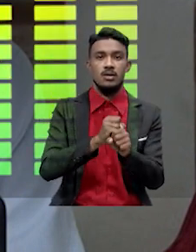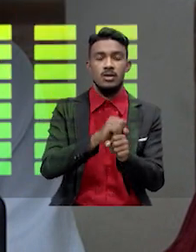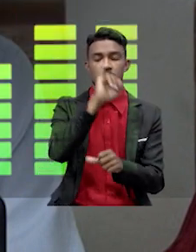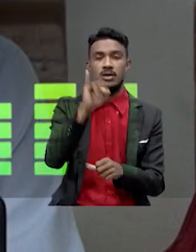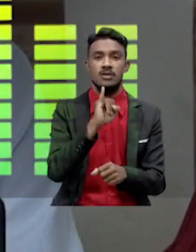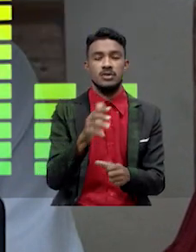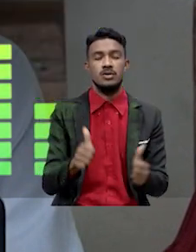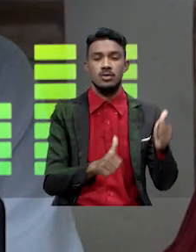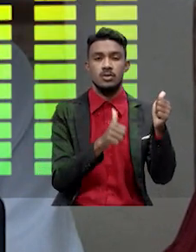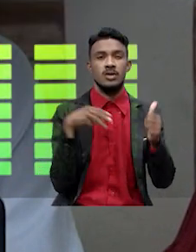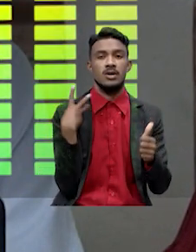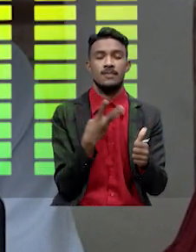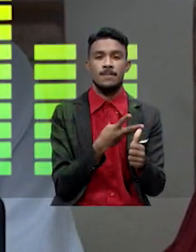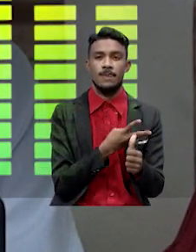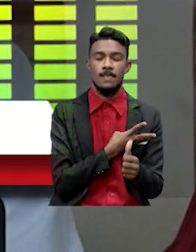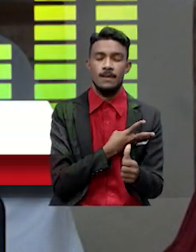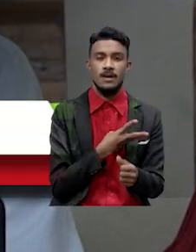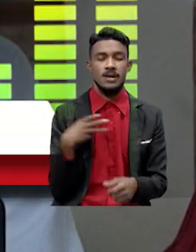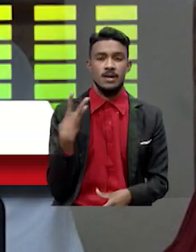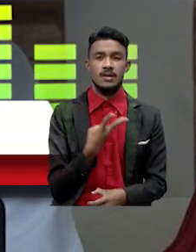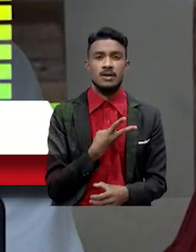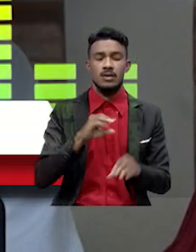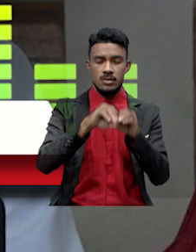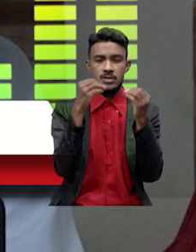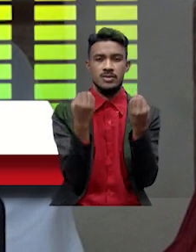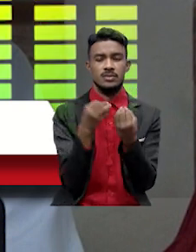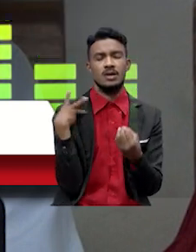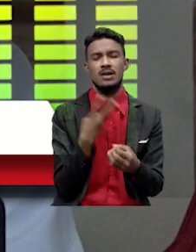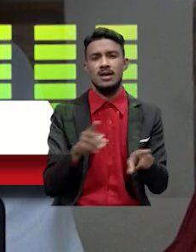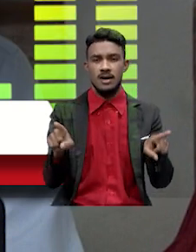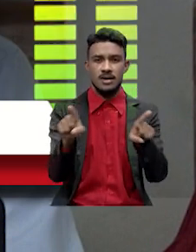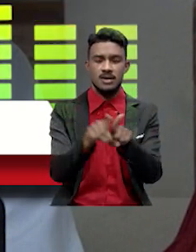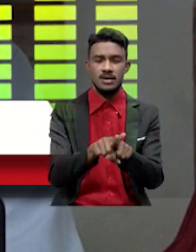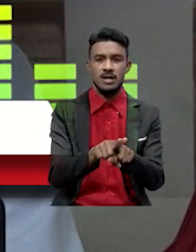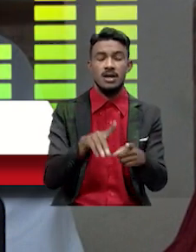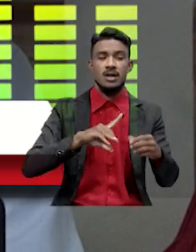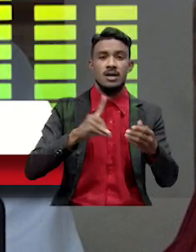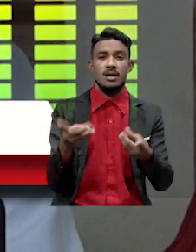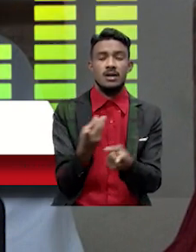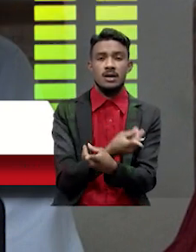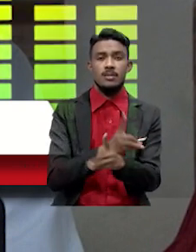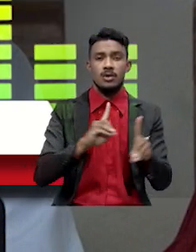Si partisipasi civil dari punto de vista kita luar país demokratik kita kita